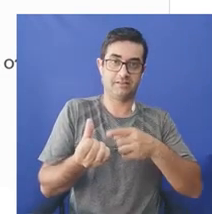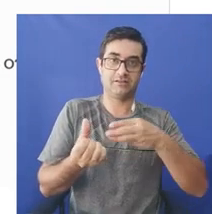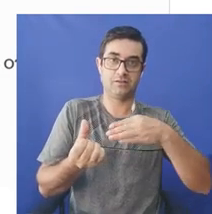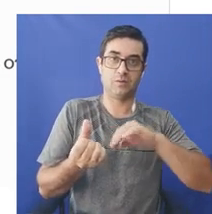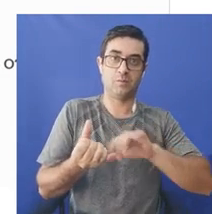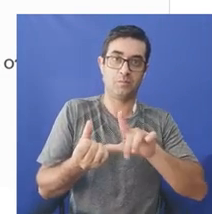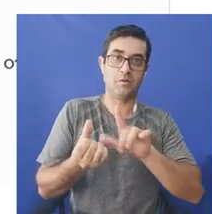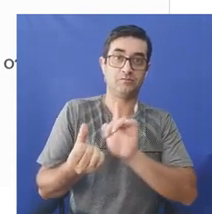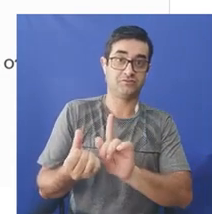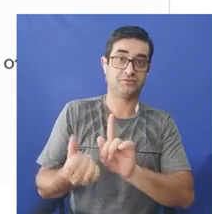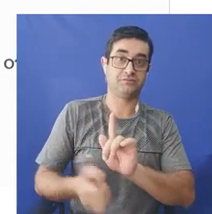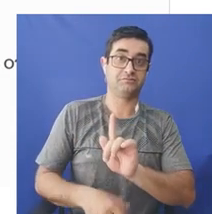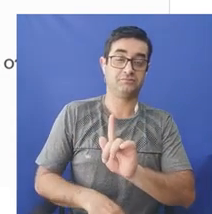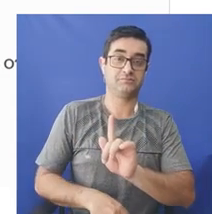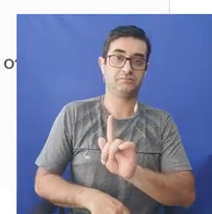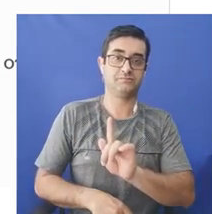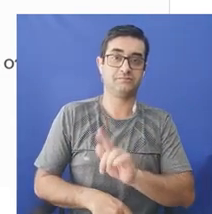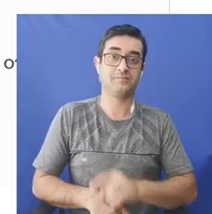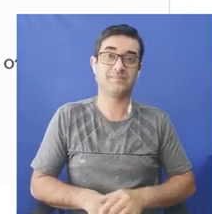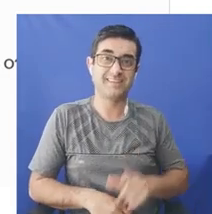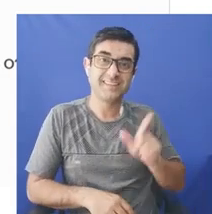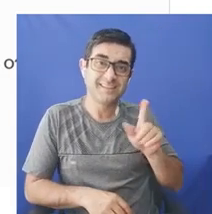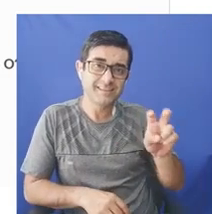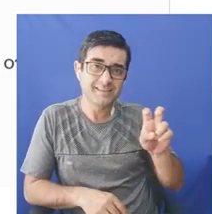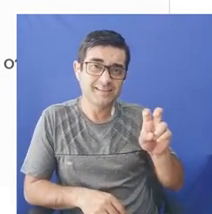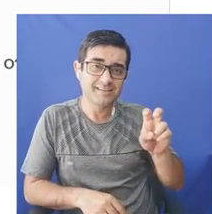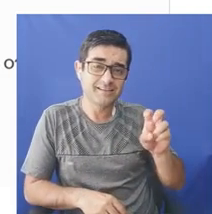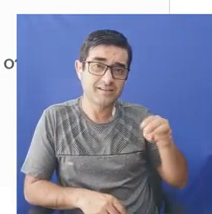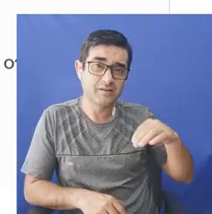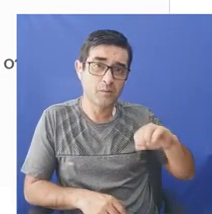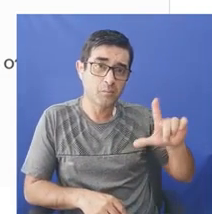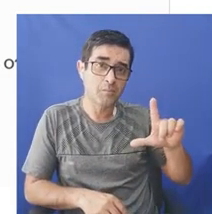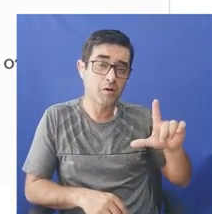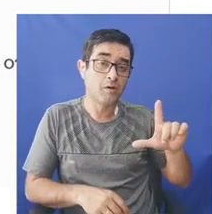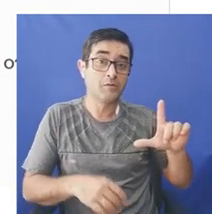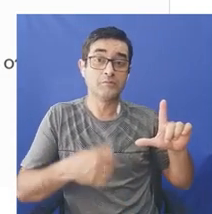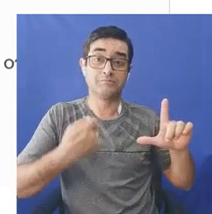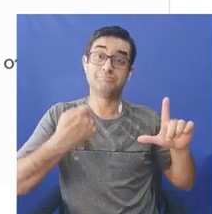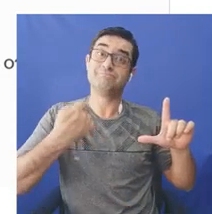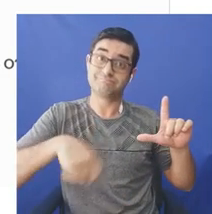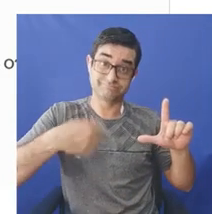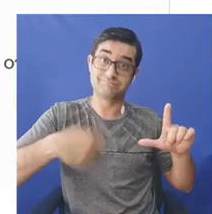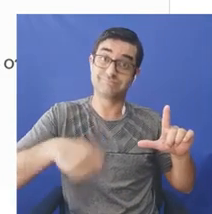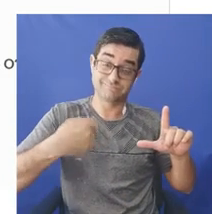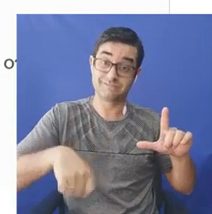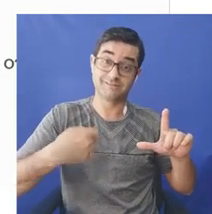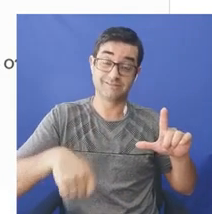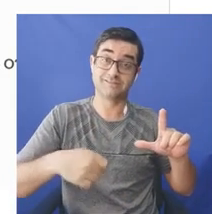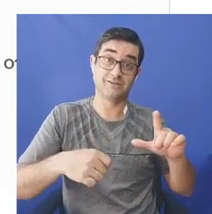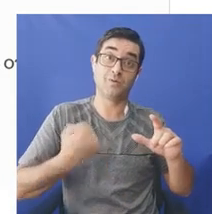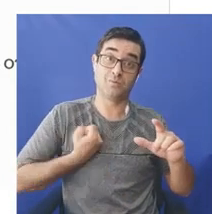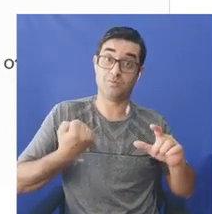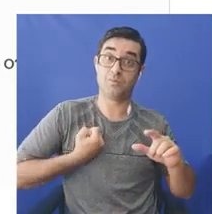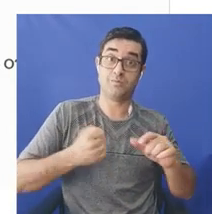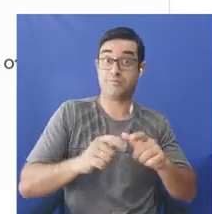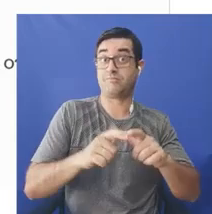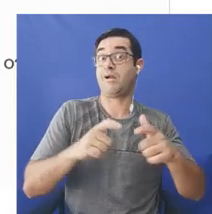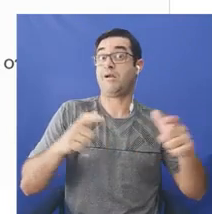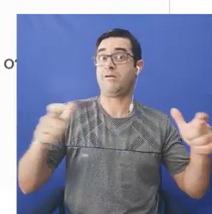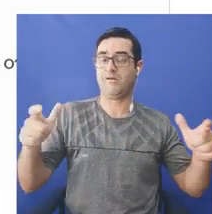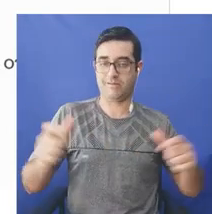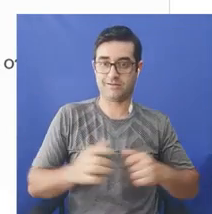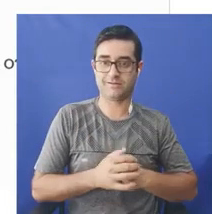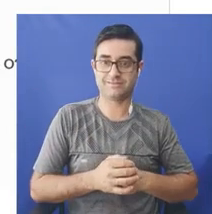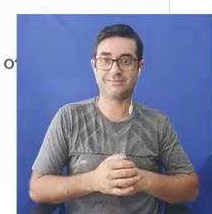1 mol eu tenho 16 gramas, em 15 mols eu tenho que ter uma massa muito maior do que 16. E eu